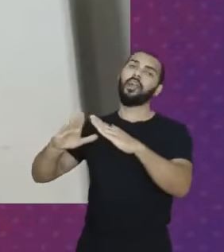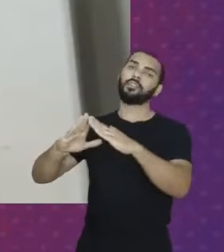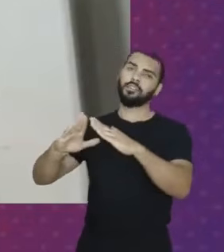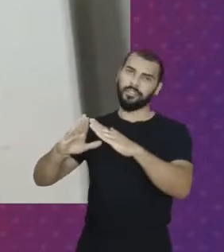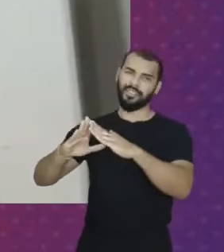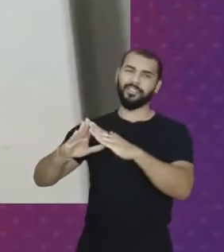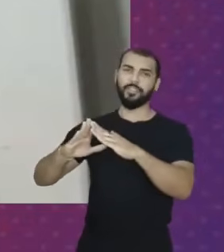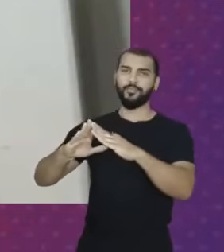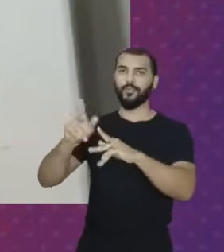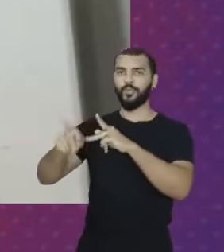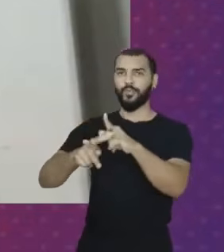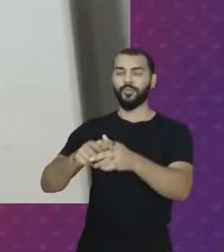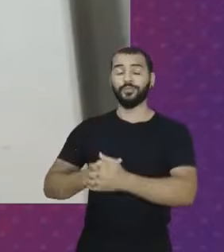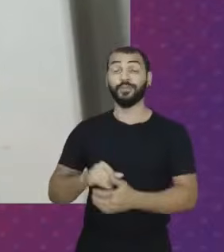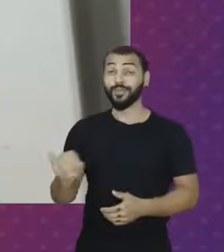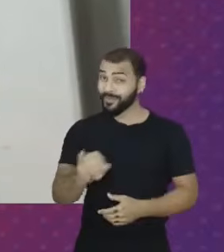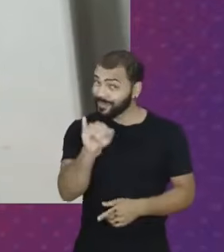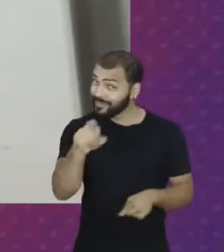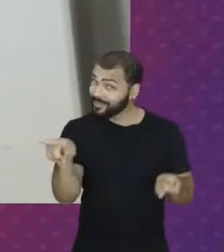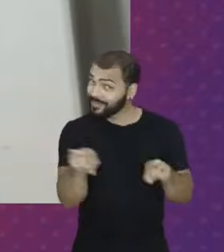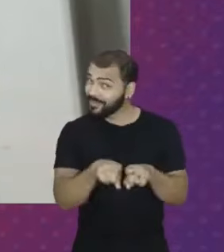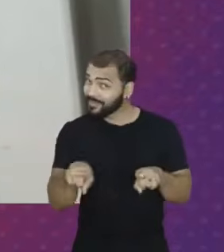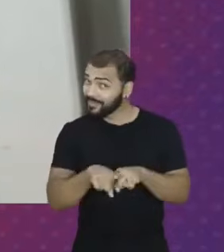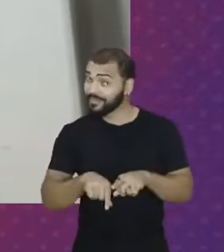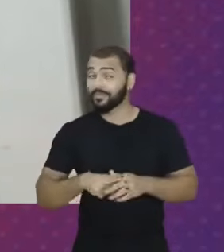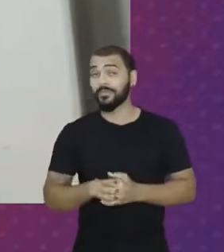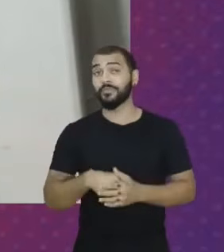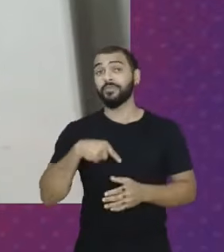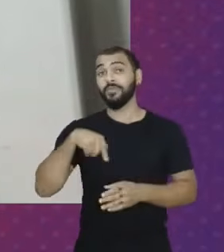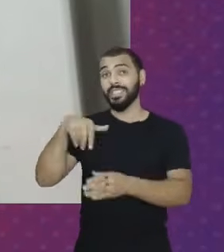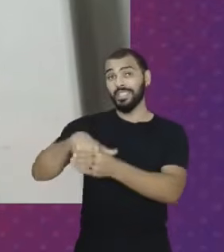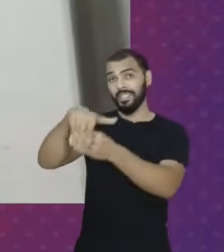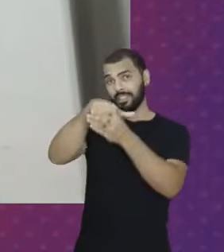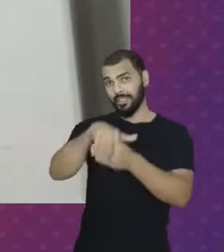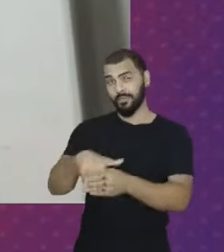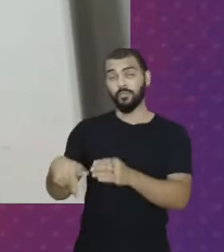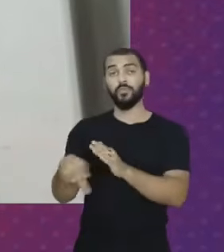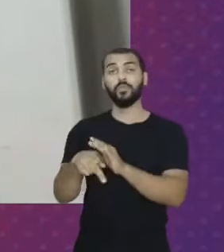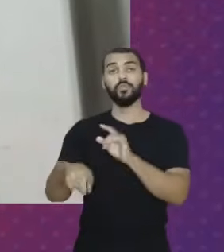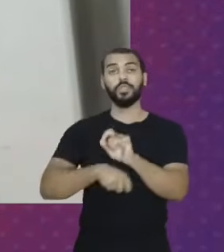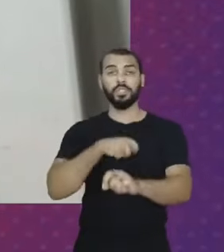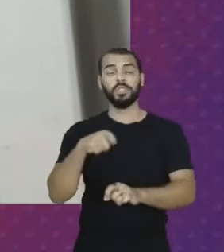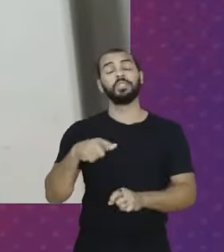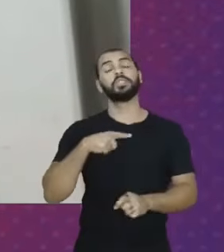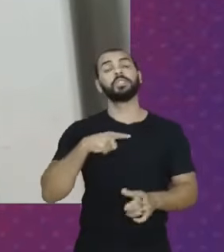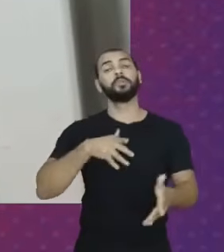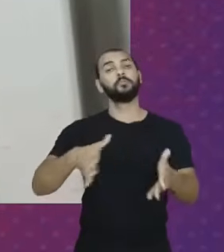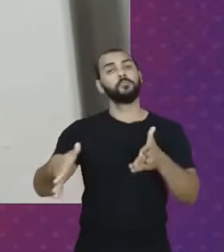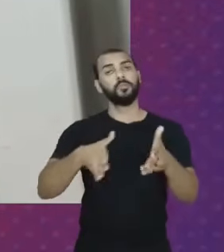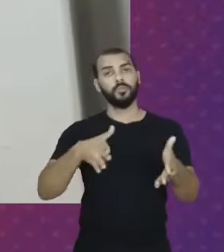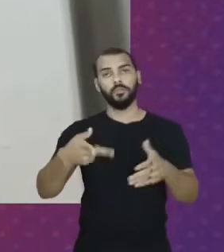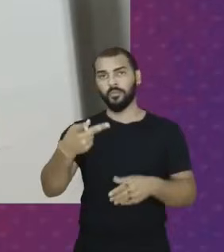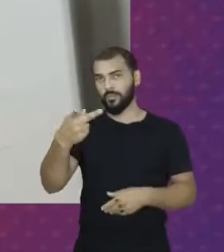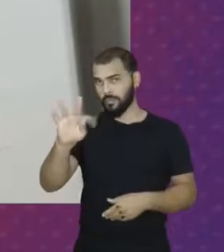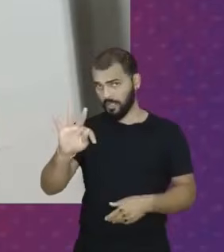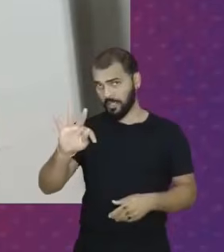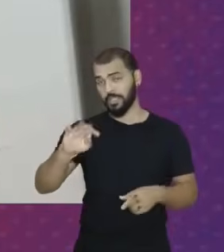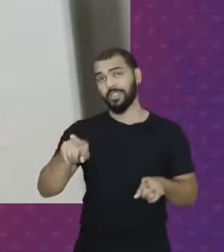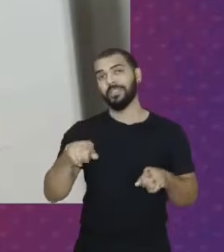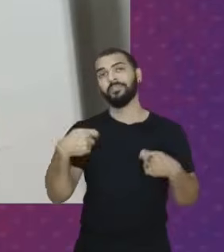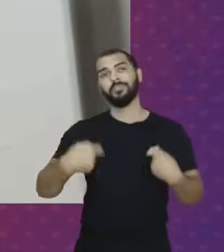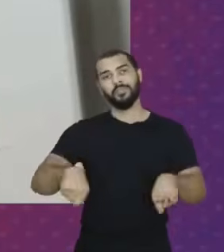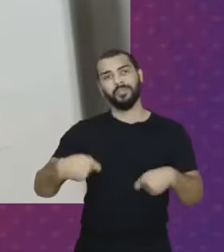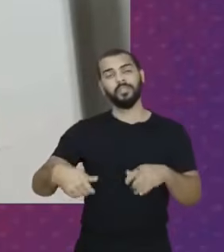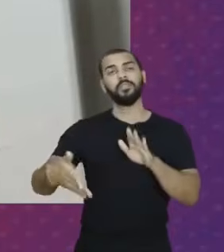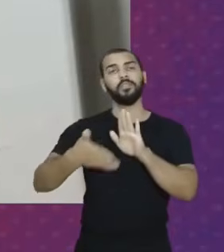Importante na eleição de um mandato como os mandatos petistas é trazer as pautas, e aí eu vou falar em especial as